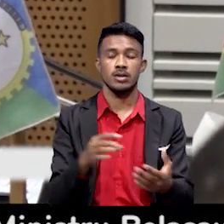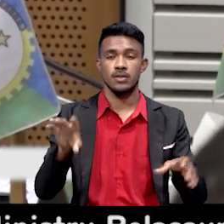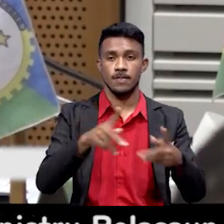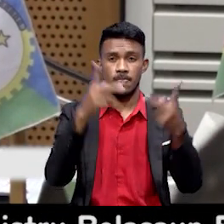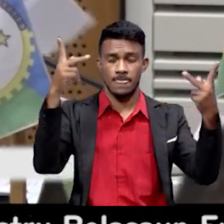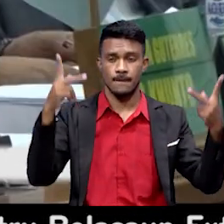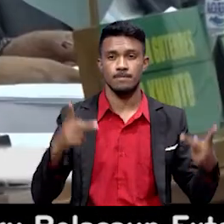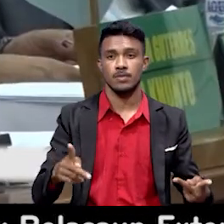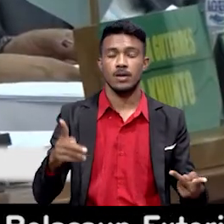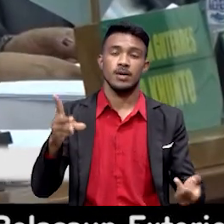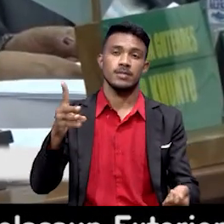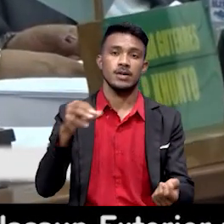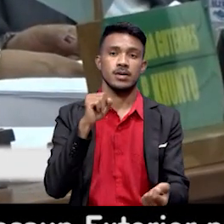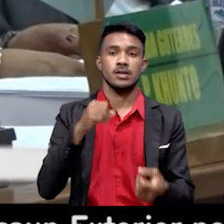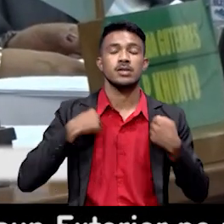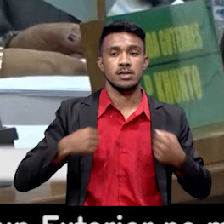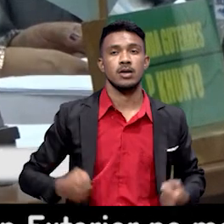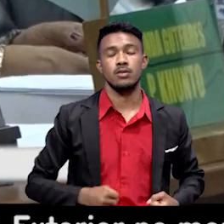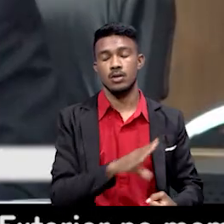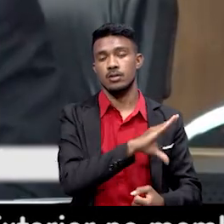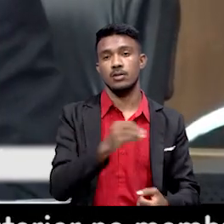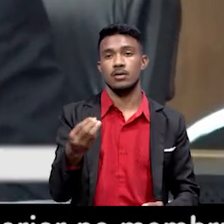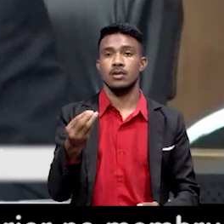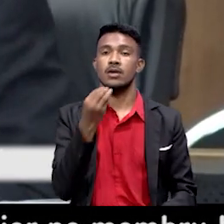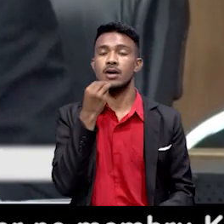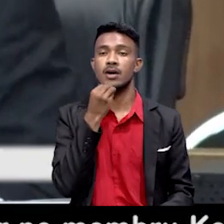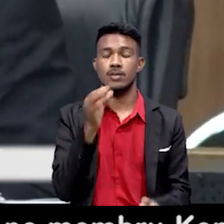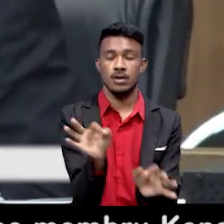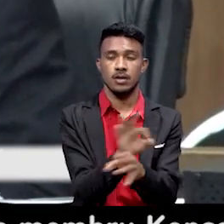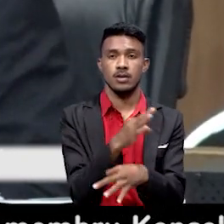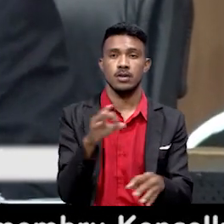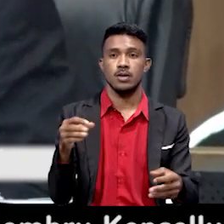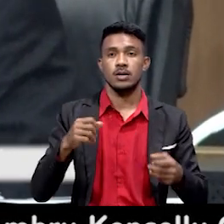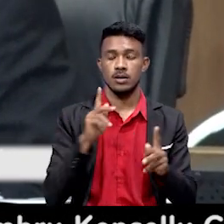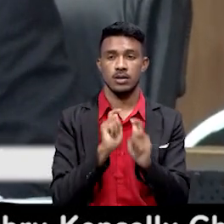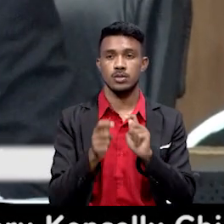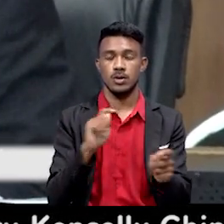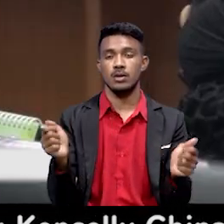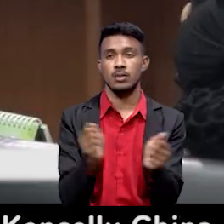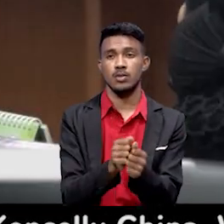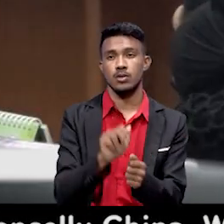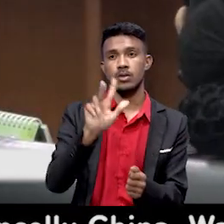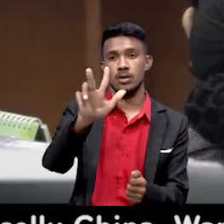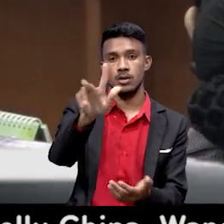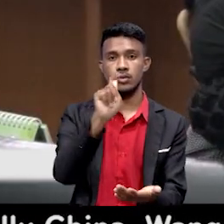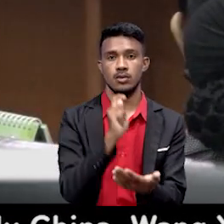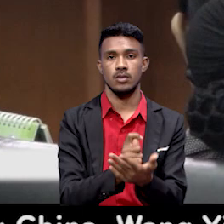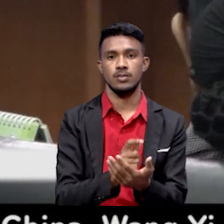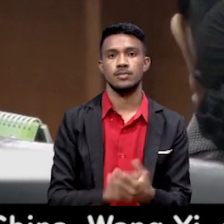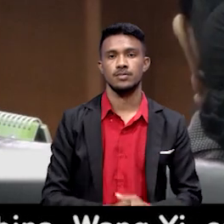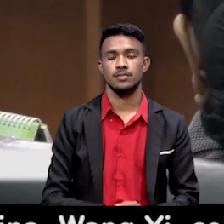ba tratamento saúde, han manutenção ba transporte konta hamutuk rihung tolu.